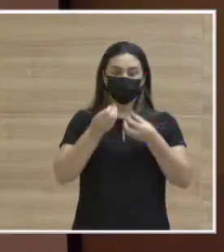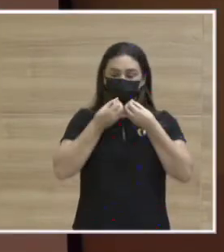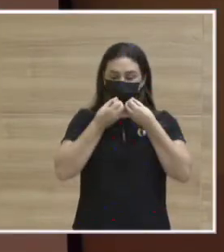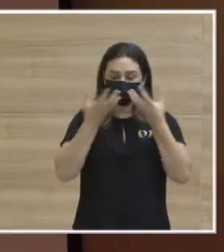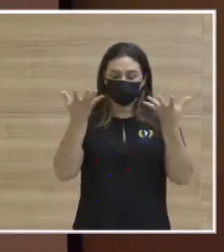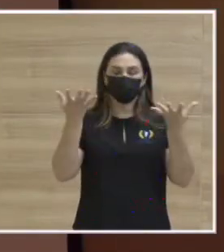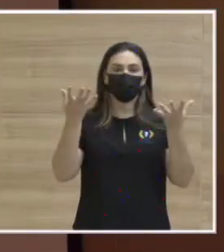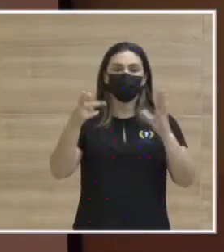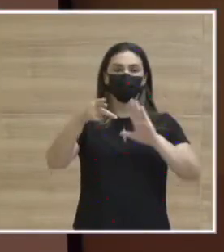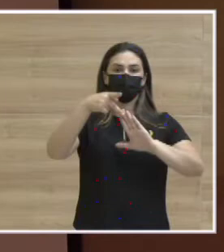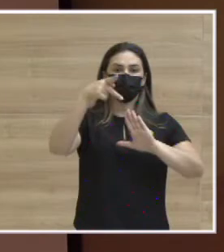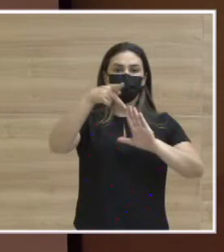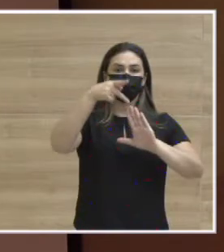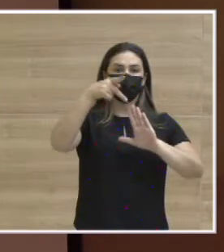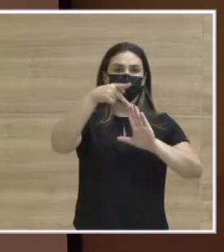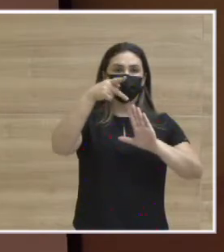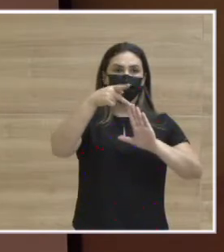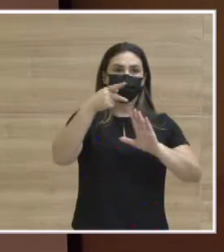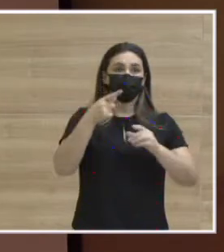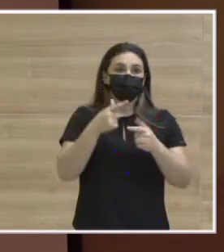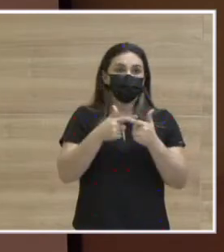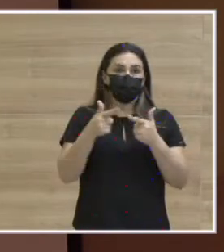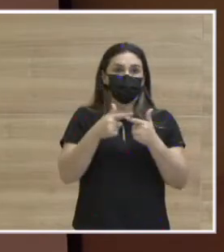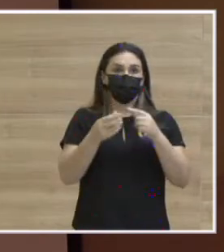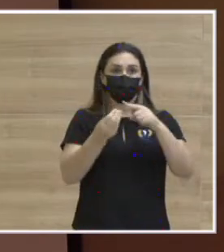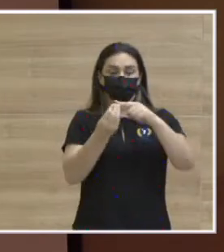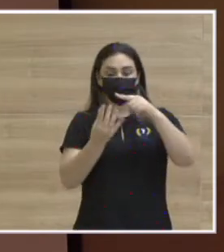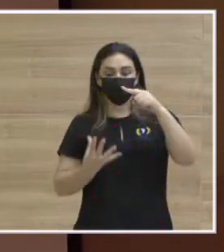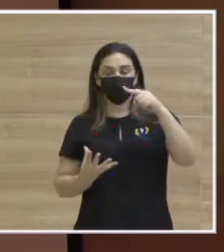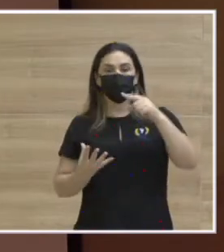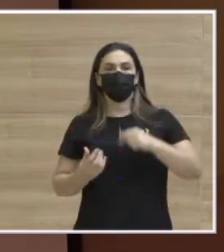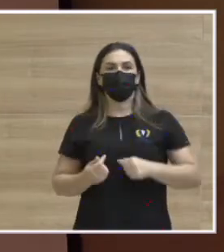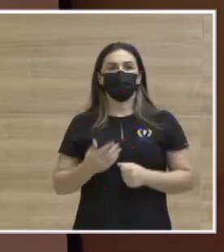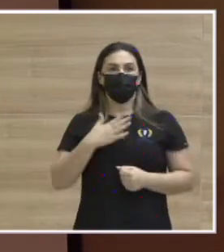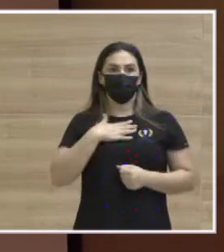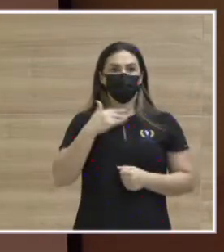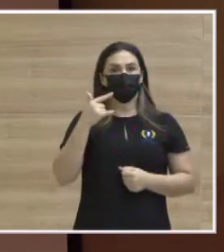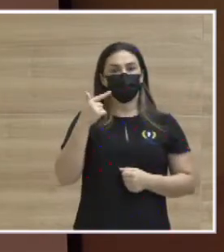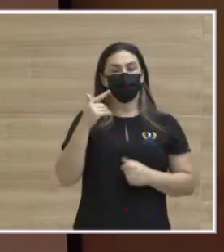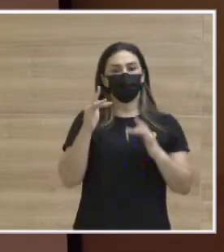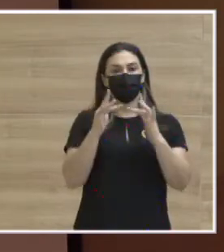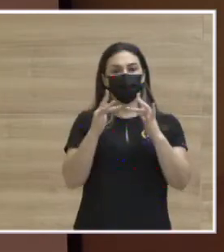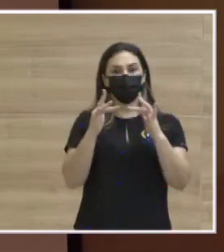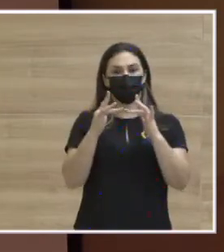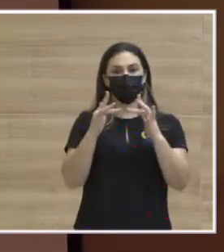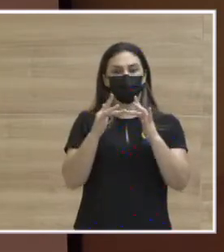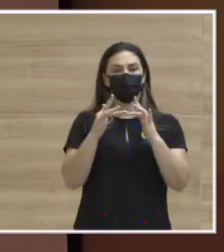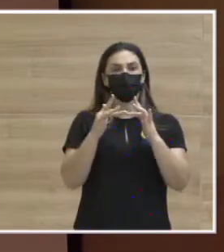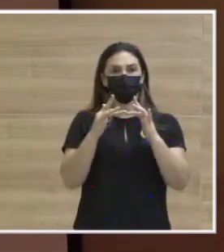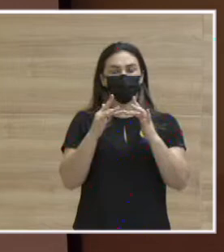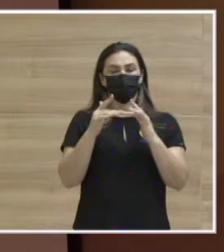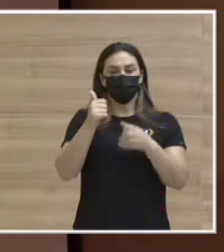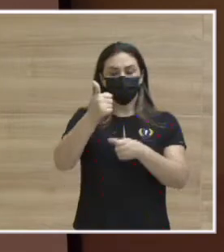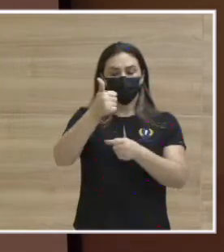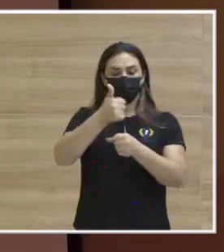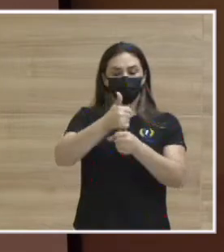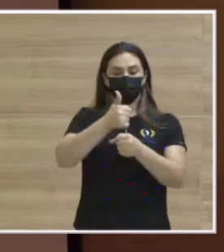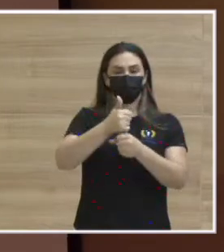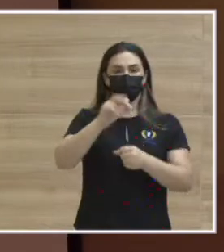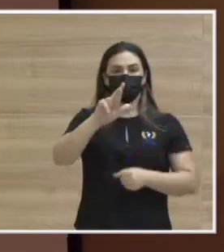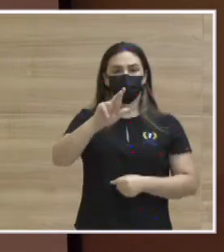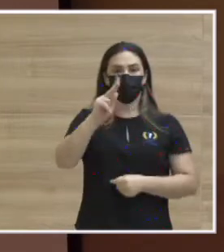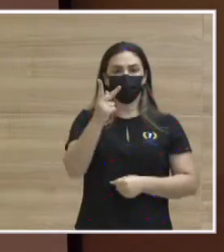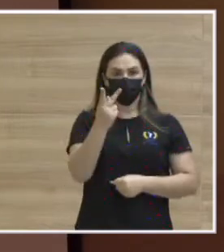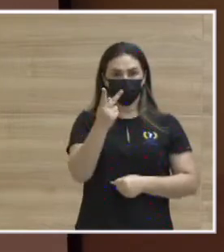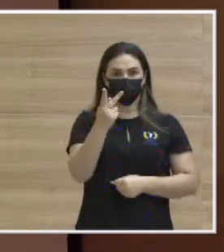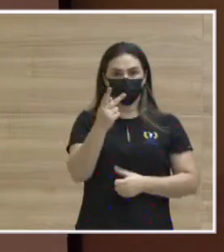portaria, deve estar com algum problema no sistema lá. Eu entrei em contato com a Gilmara, que é diretora do RH,